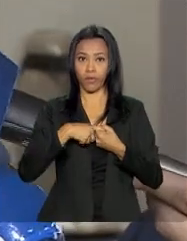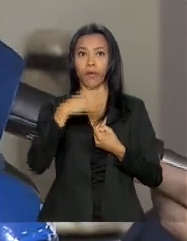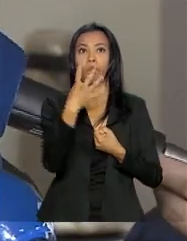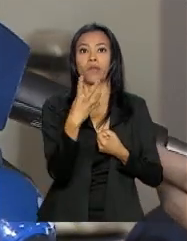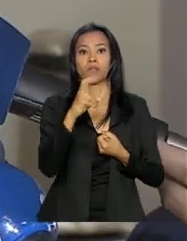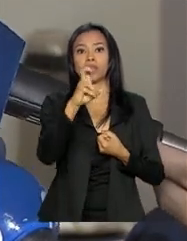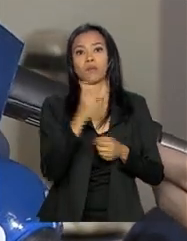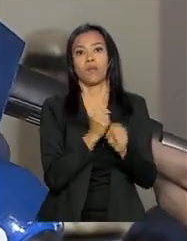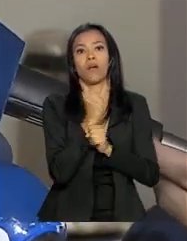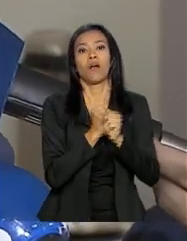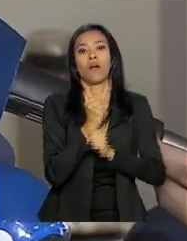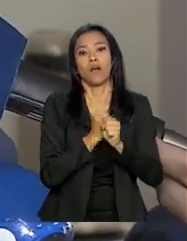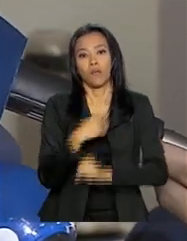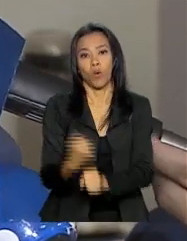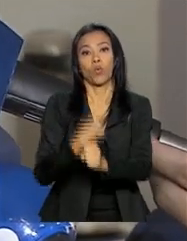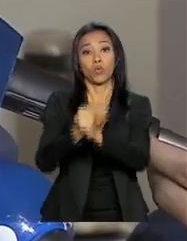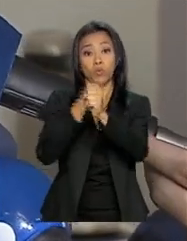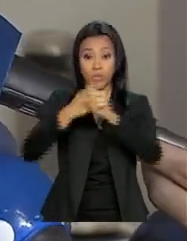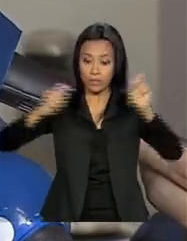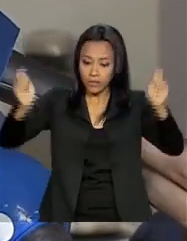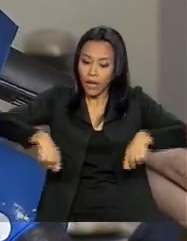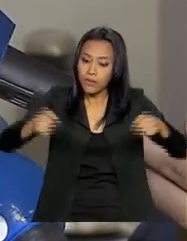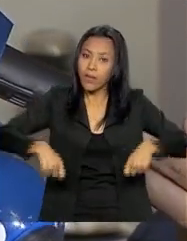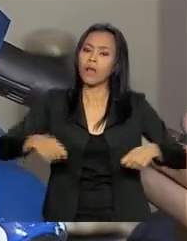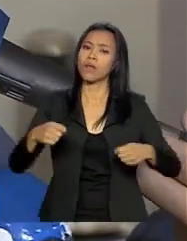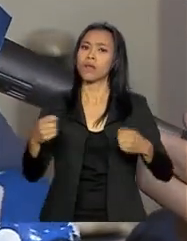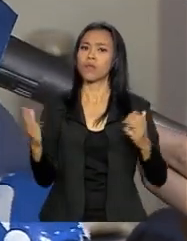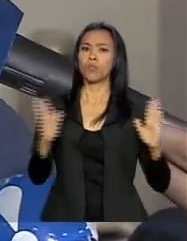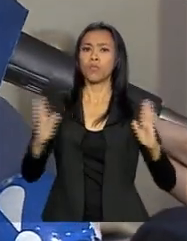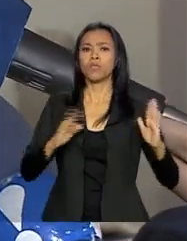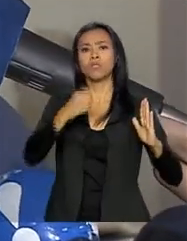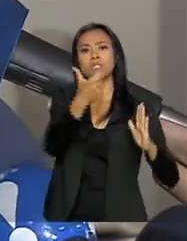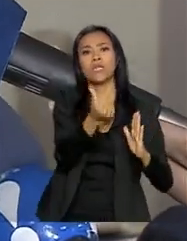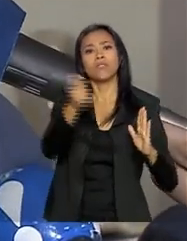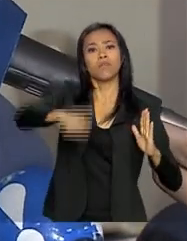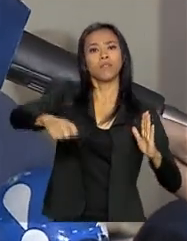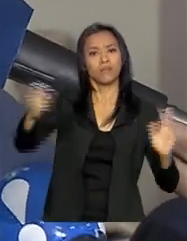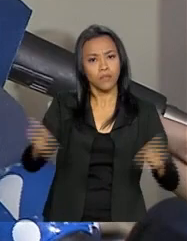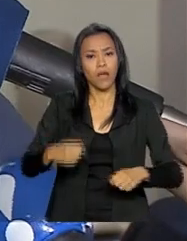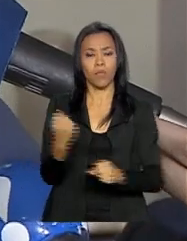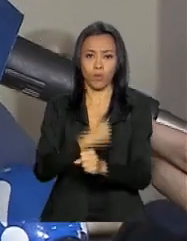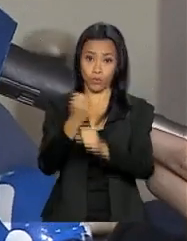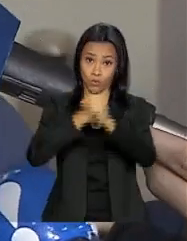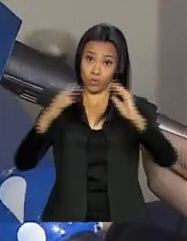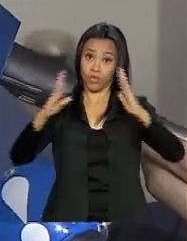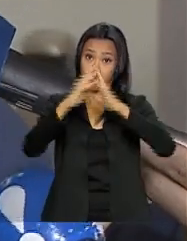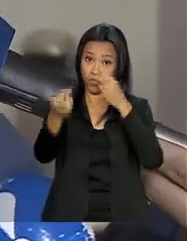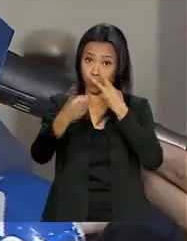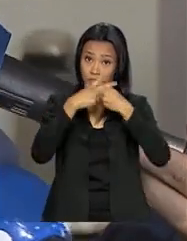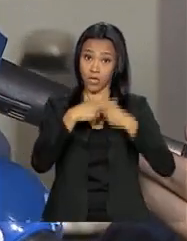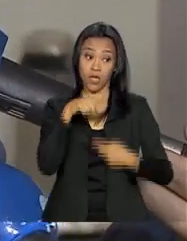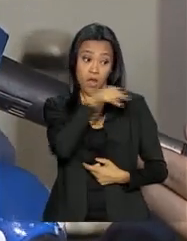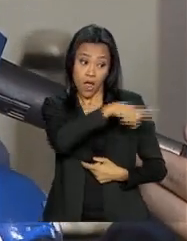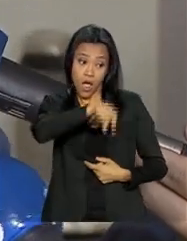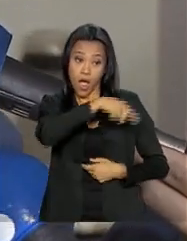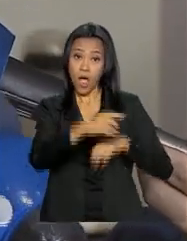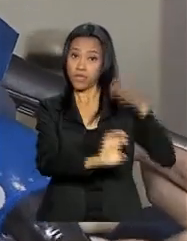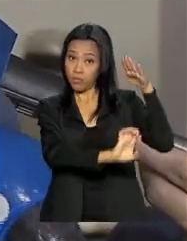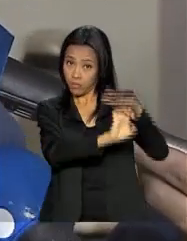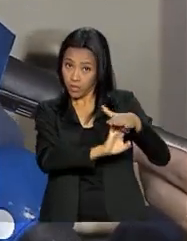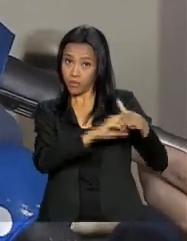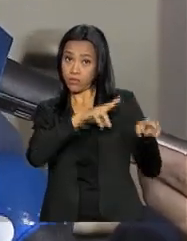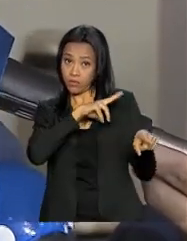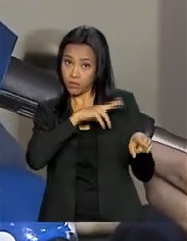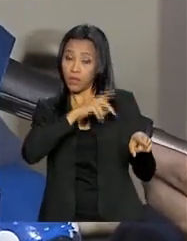para fazer a unidade prisional você vai poder fazer unidade prisional em seis meses o setor privado coloca isso essa unidade prisional